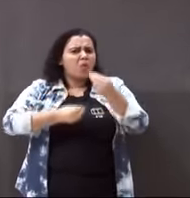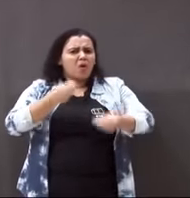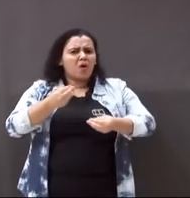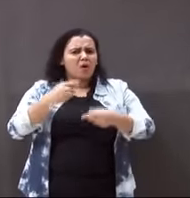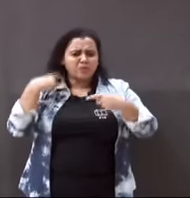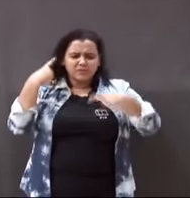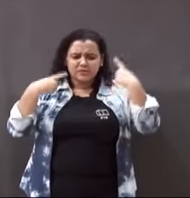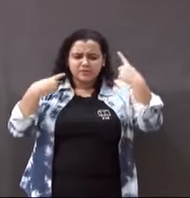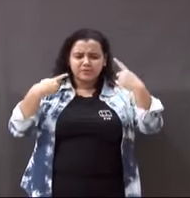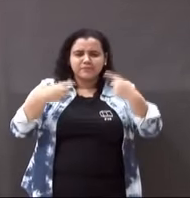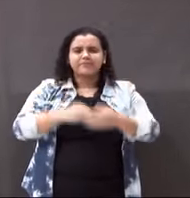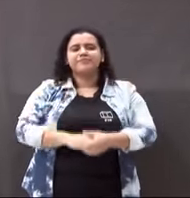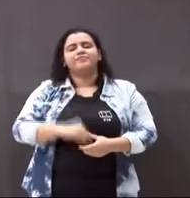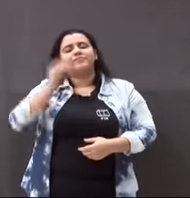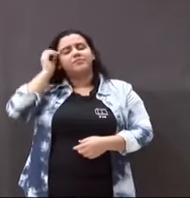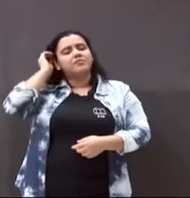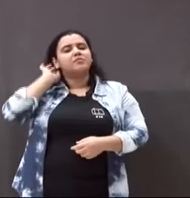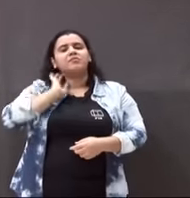Ele falou: disse, amor, vamos orar.